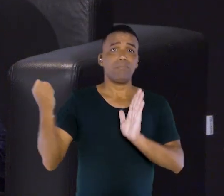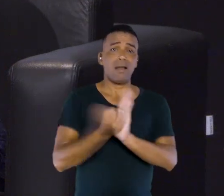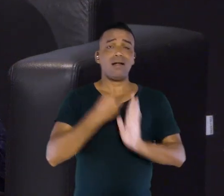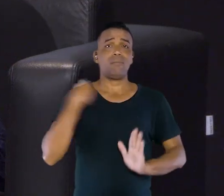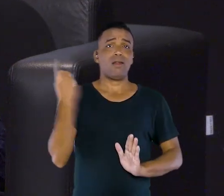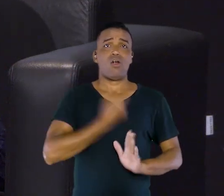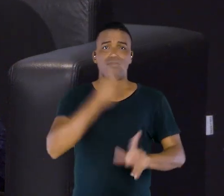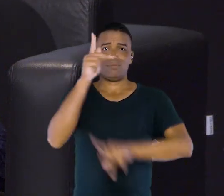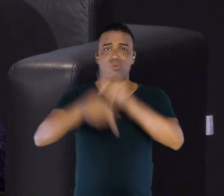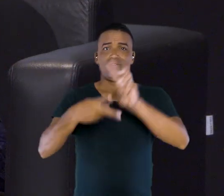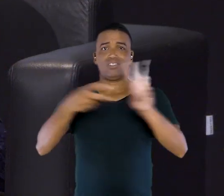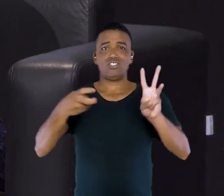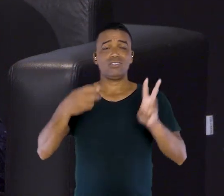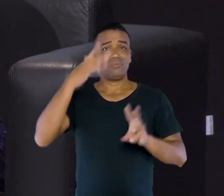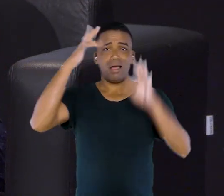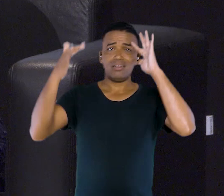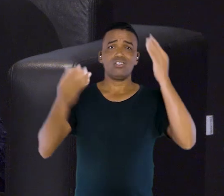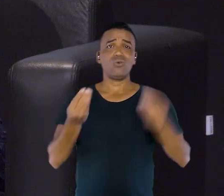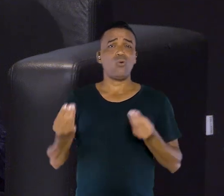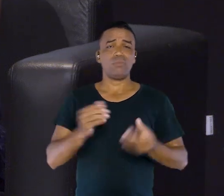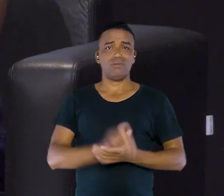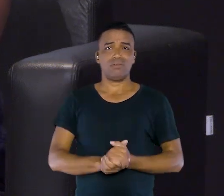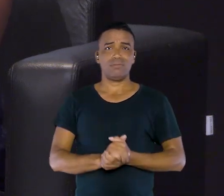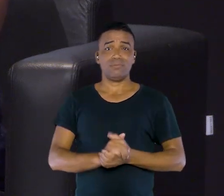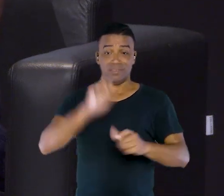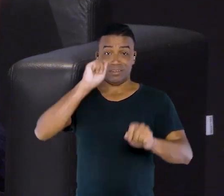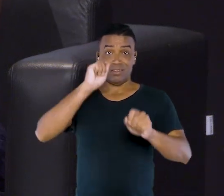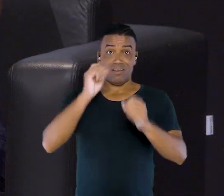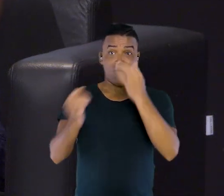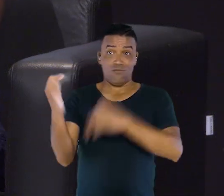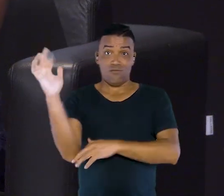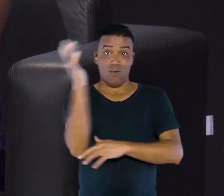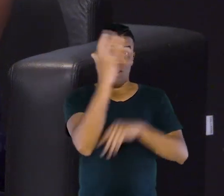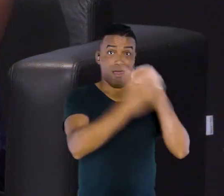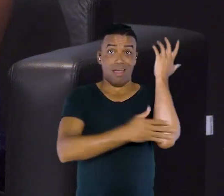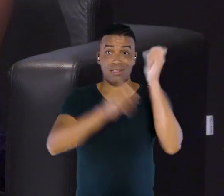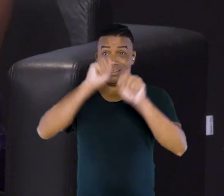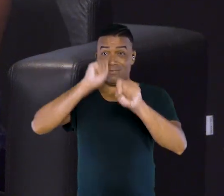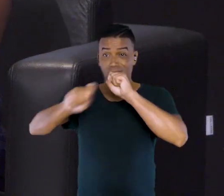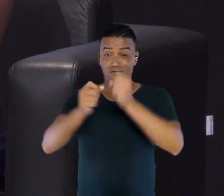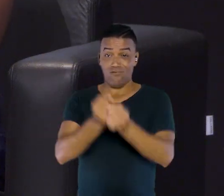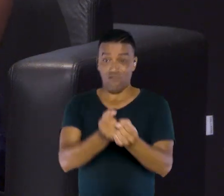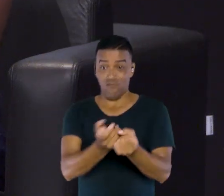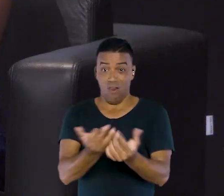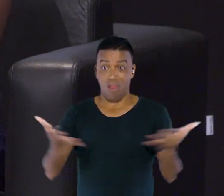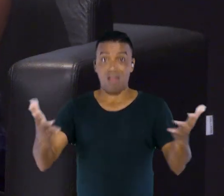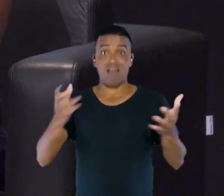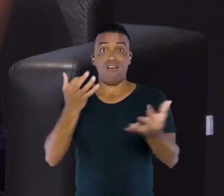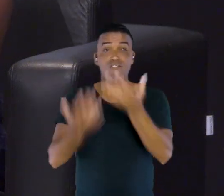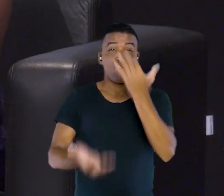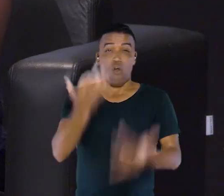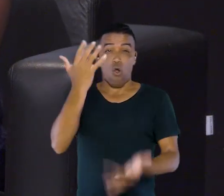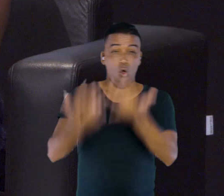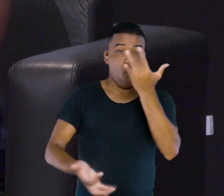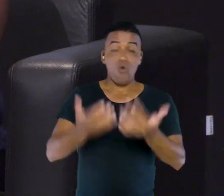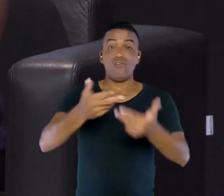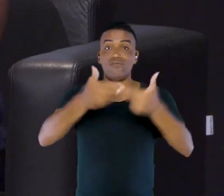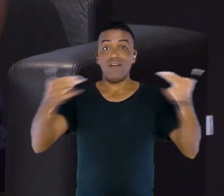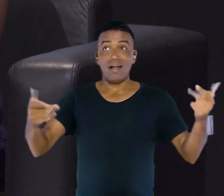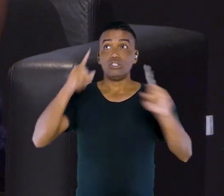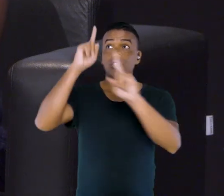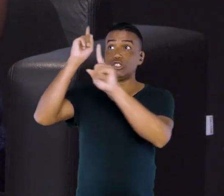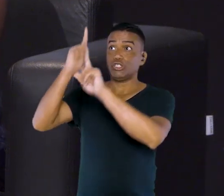nossos, imagine como estão. A queimada da floresta. A floresta, dentro da floresta tem